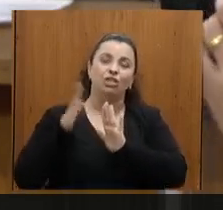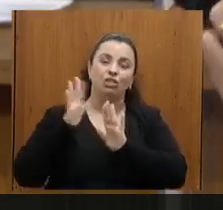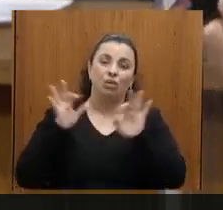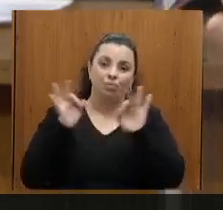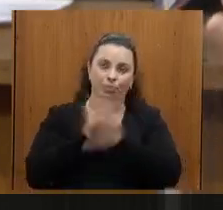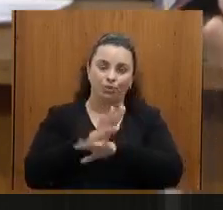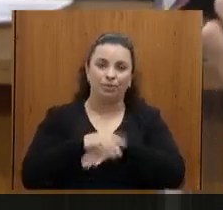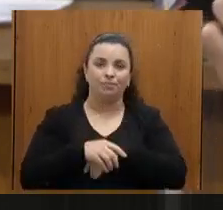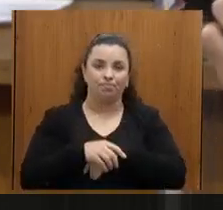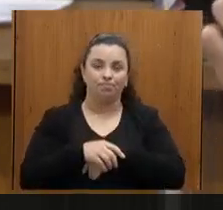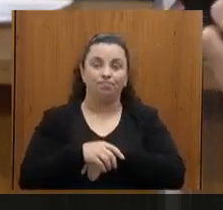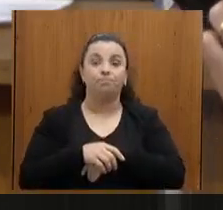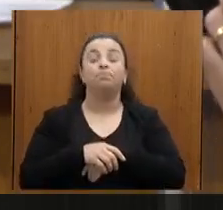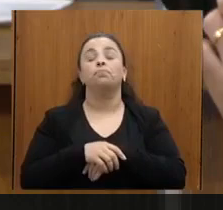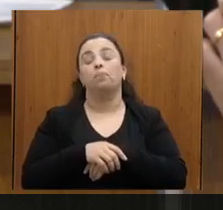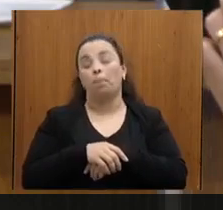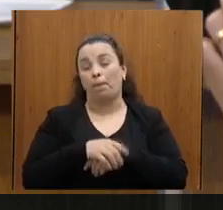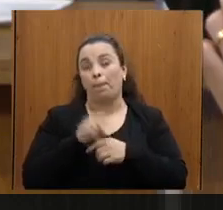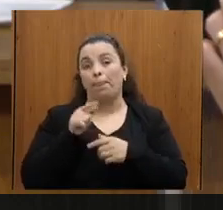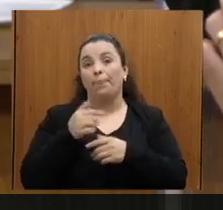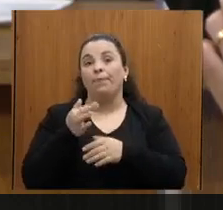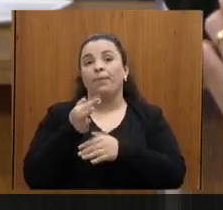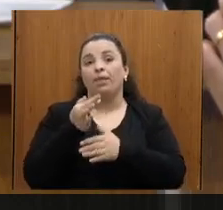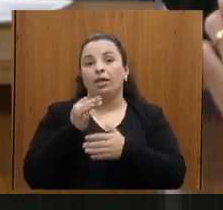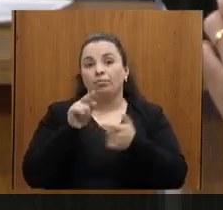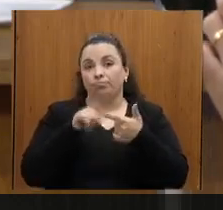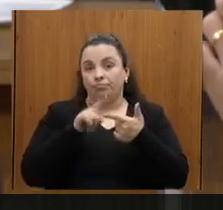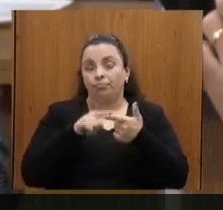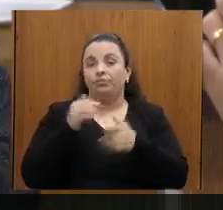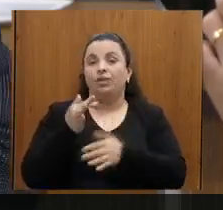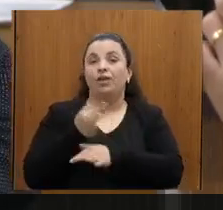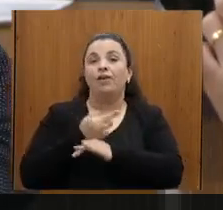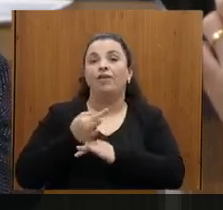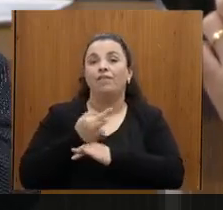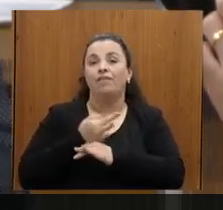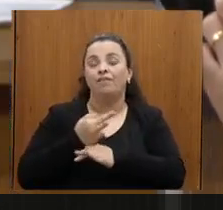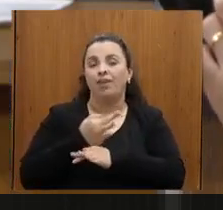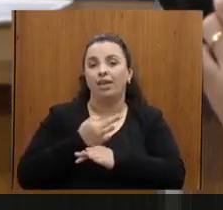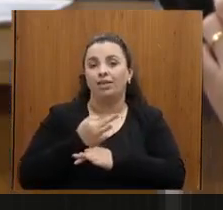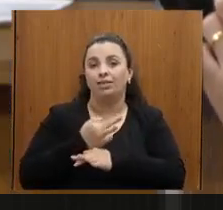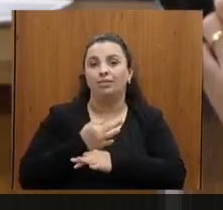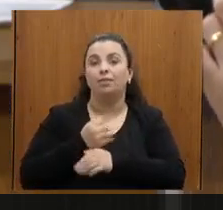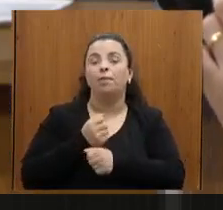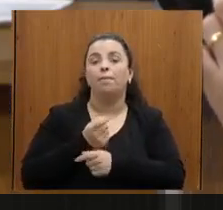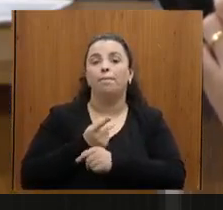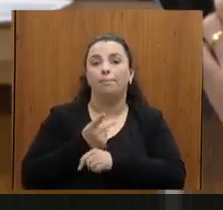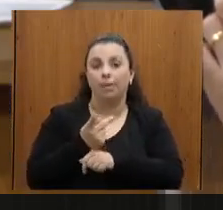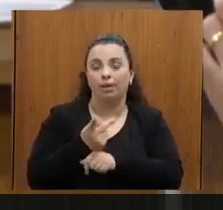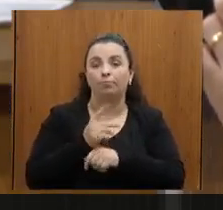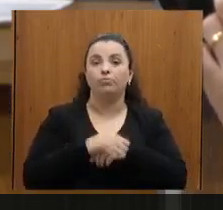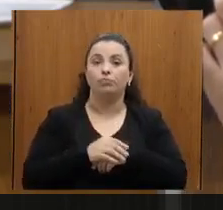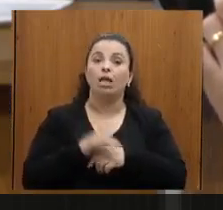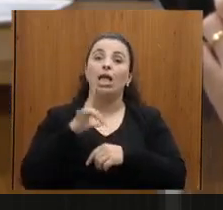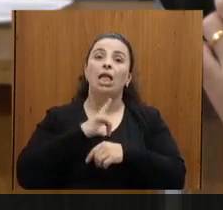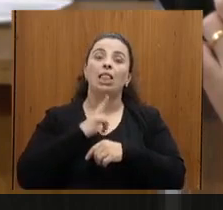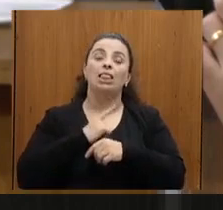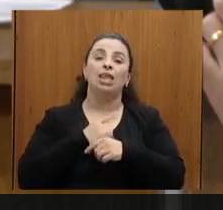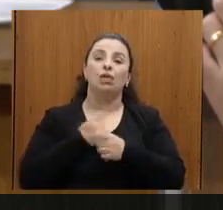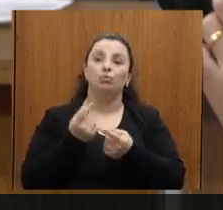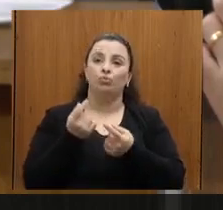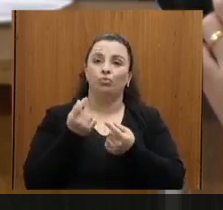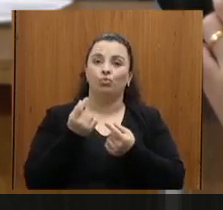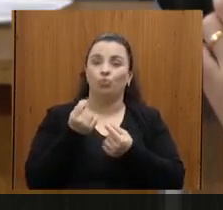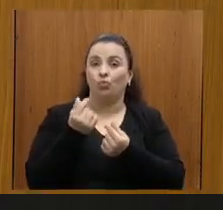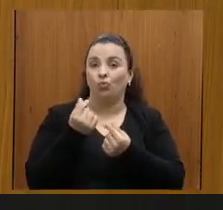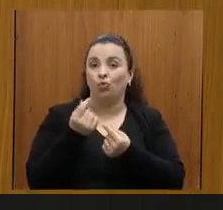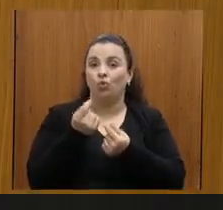relação às férias-prêmio. Deputado, o que acontece? Nós temos, como eu coloquei, um fluxo financeiro definido, nós